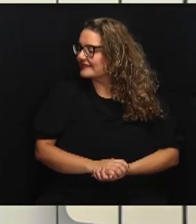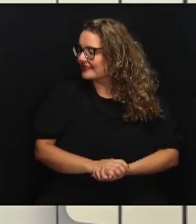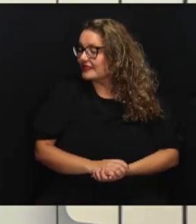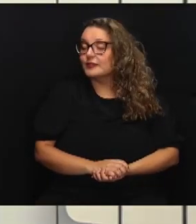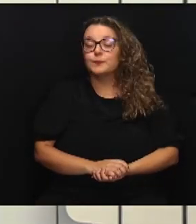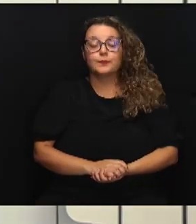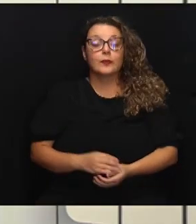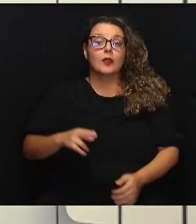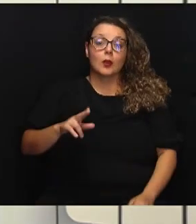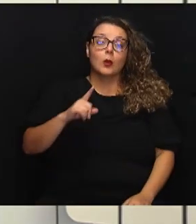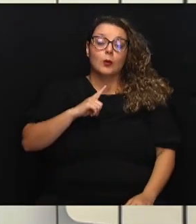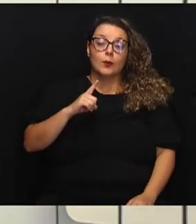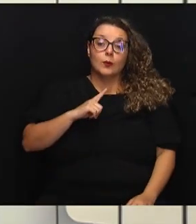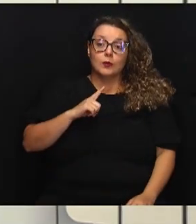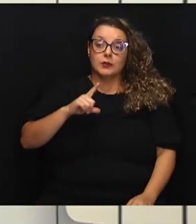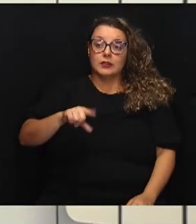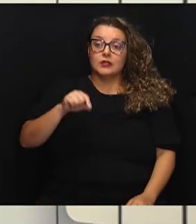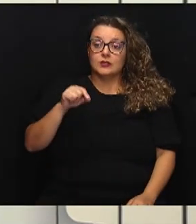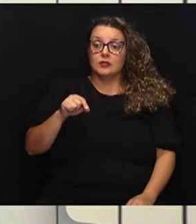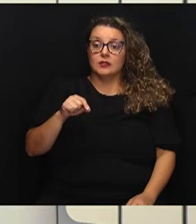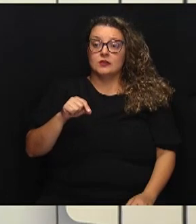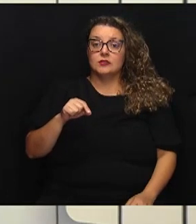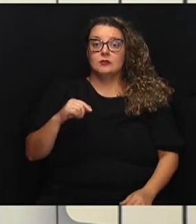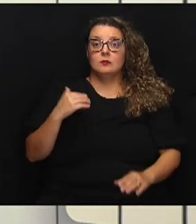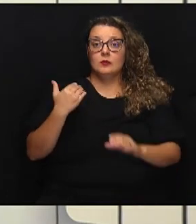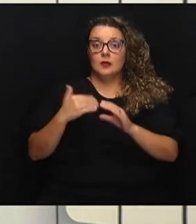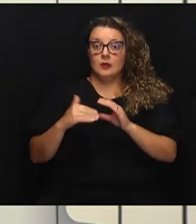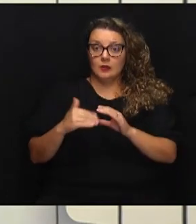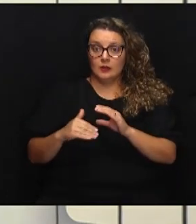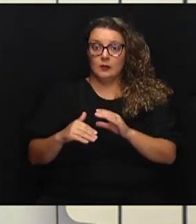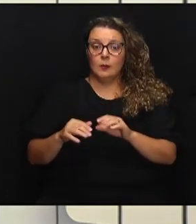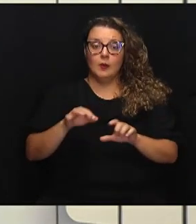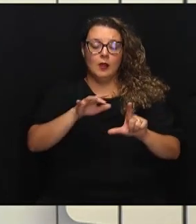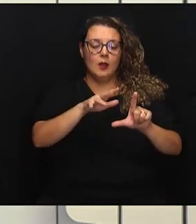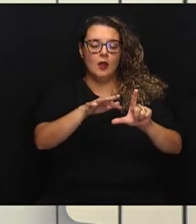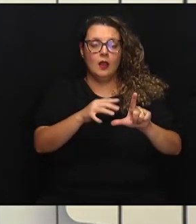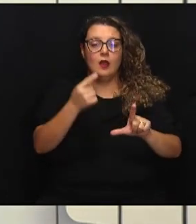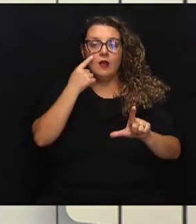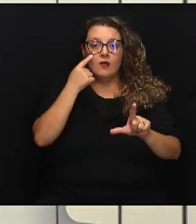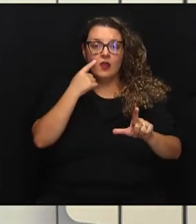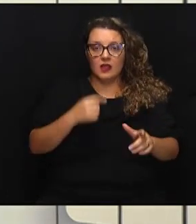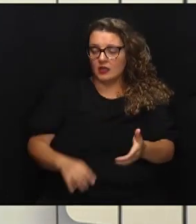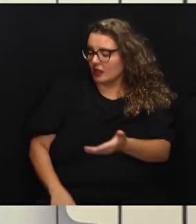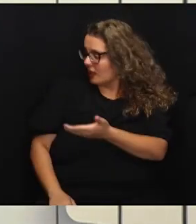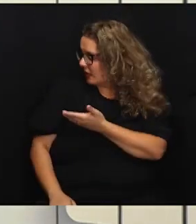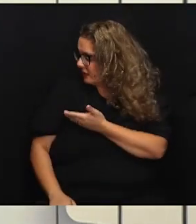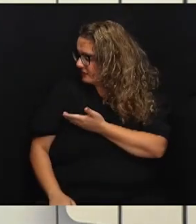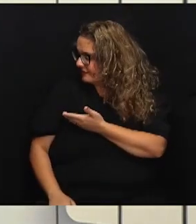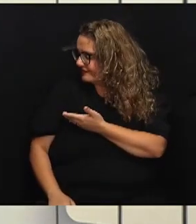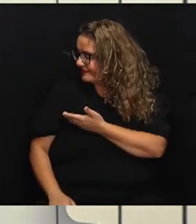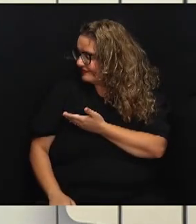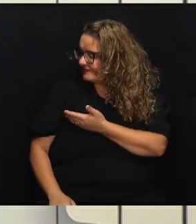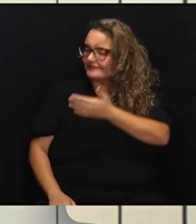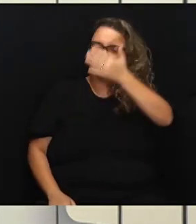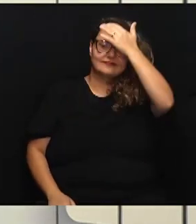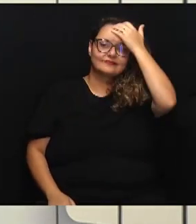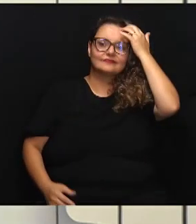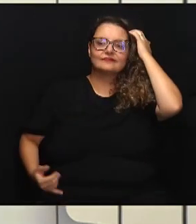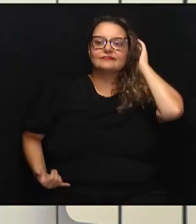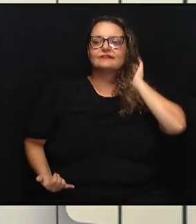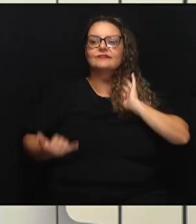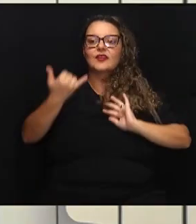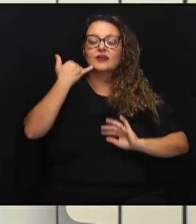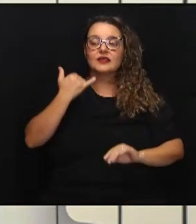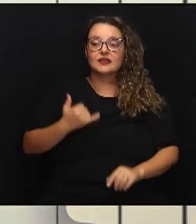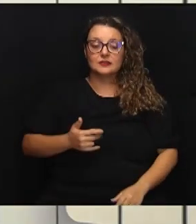978293776. Ou você tem a opção de enviar esta mensagem pelo nosso QR Code. Olha só, estou apontando aqui para ele com a câmera do seu